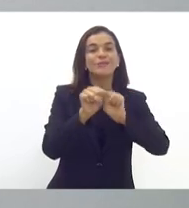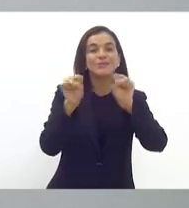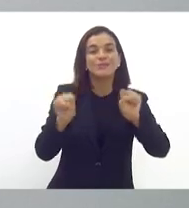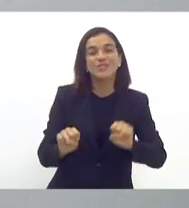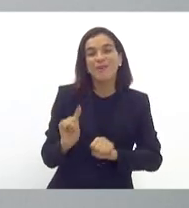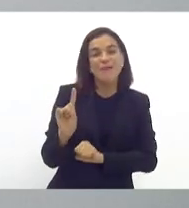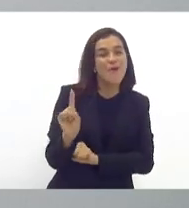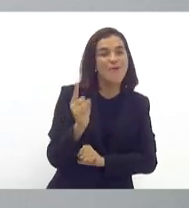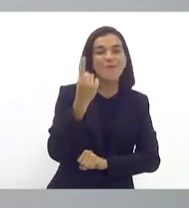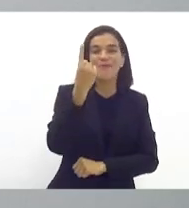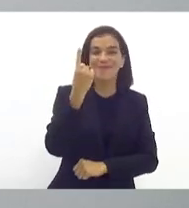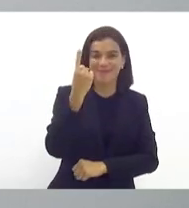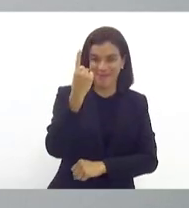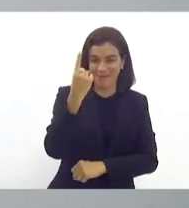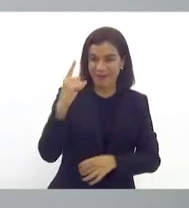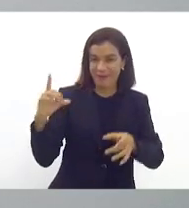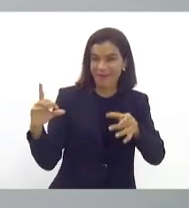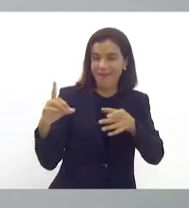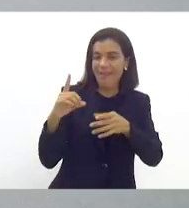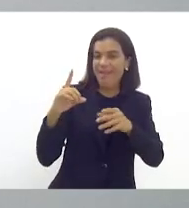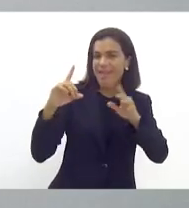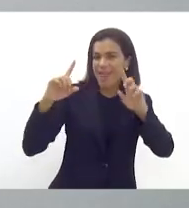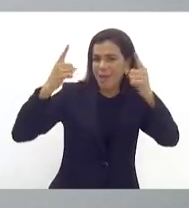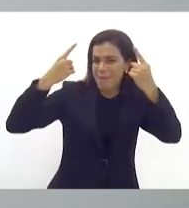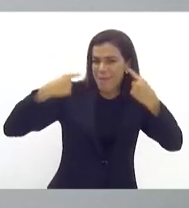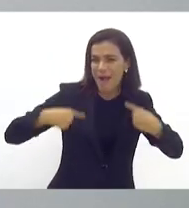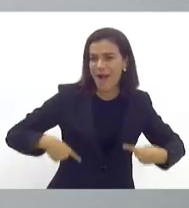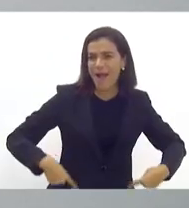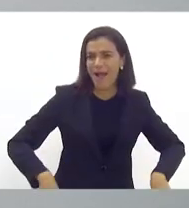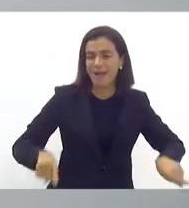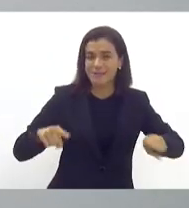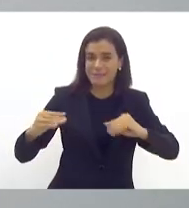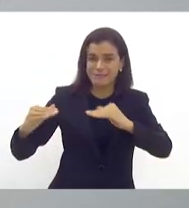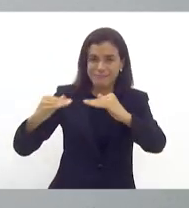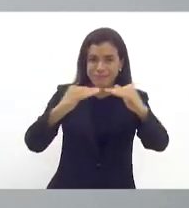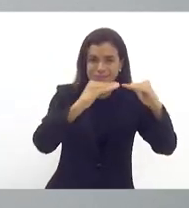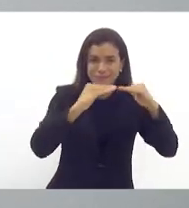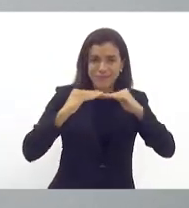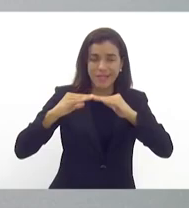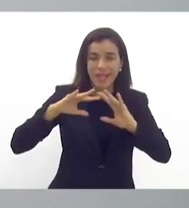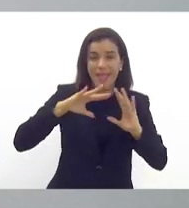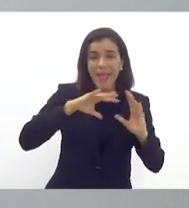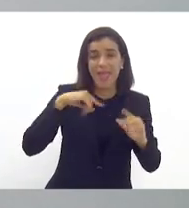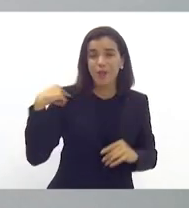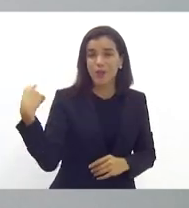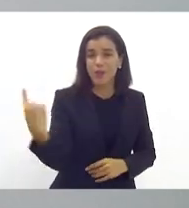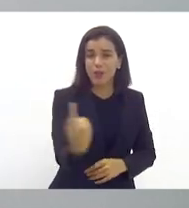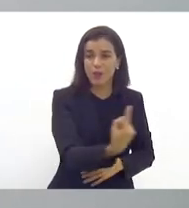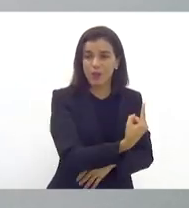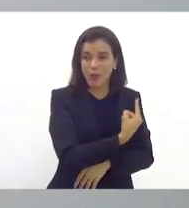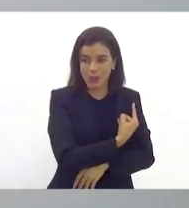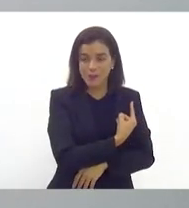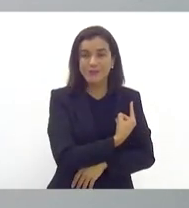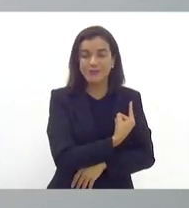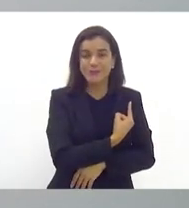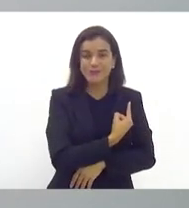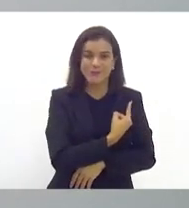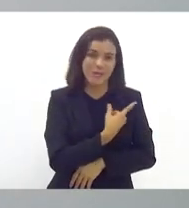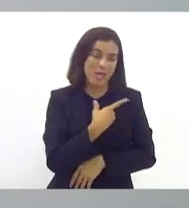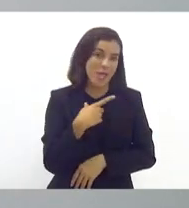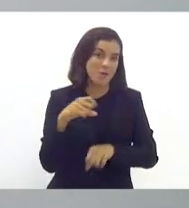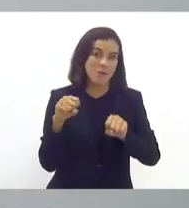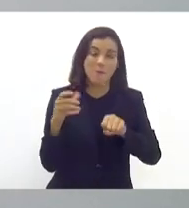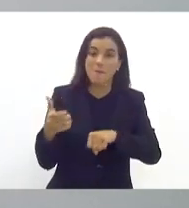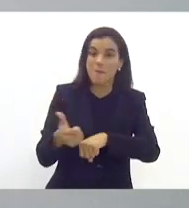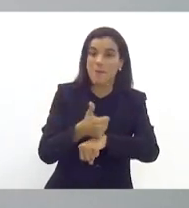único né Ele é integral ele é equânime enfim ele é universal é é o nosso maior sistema e